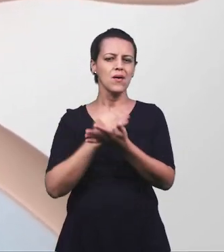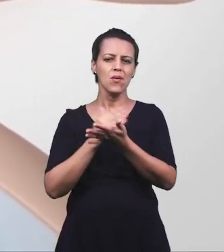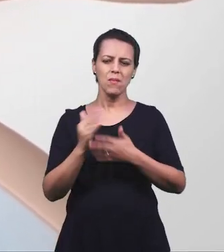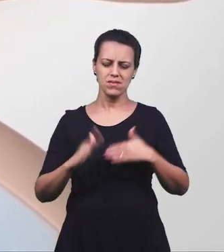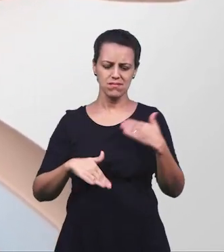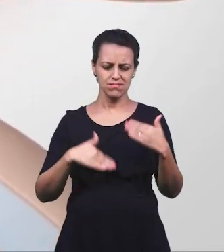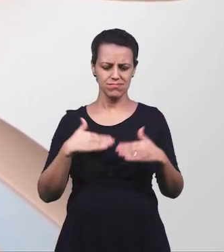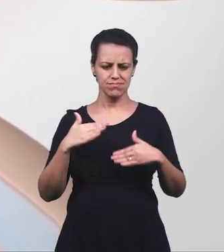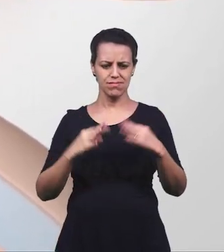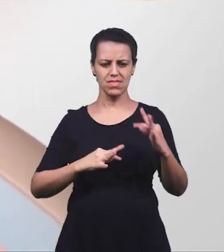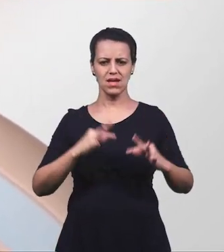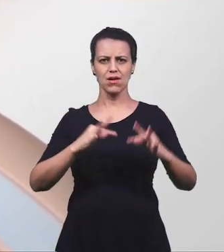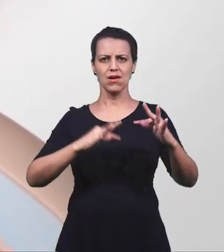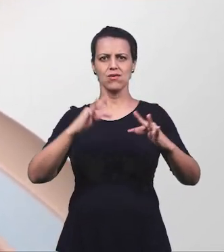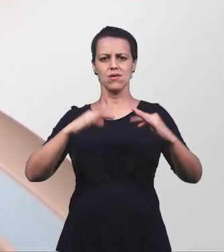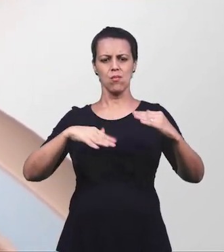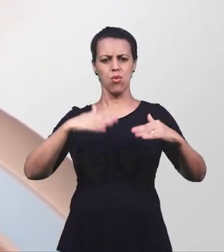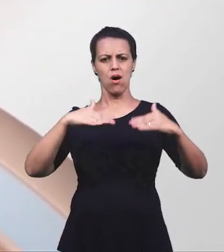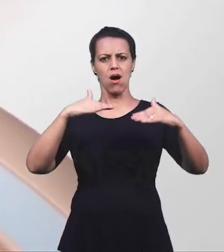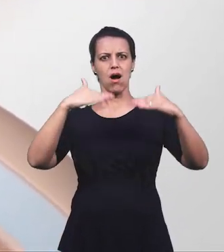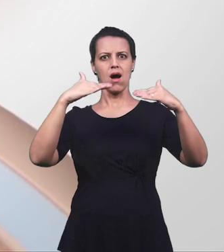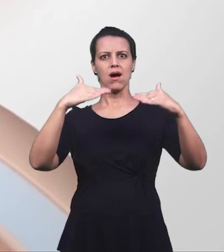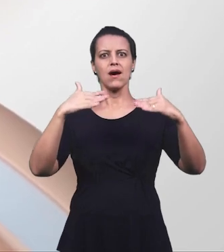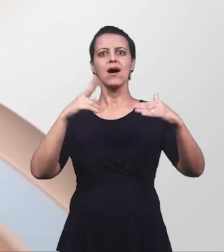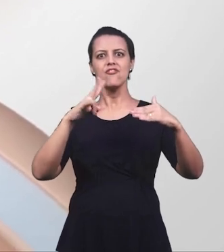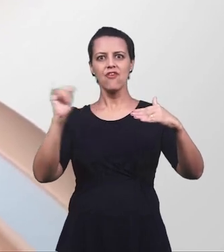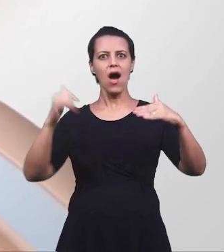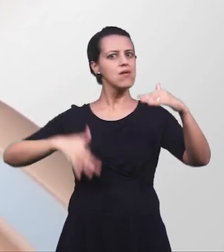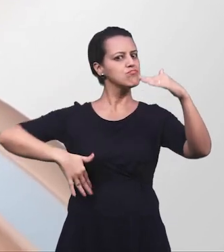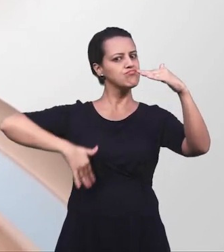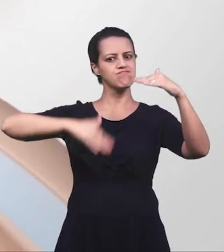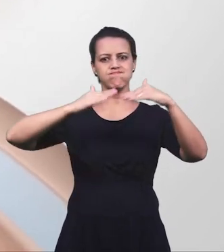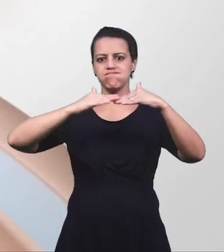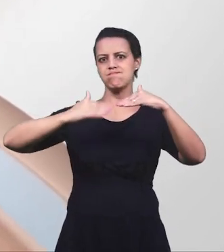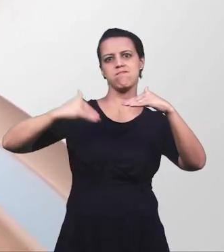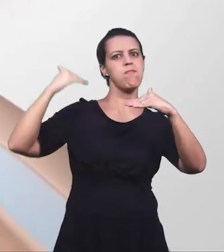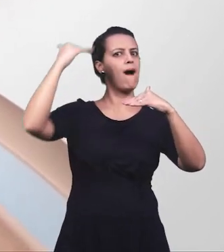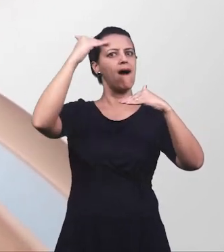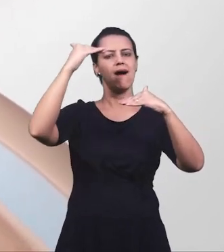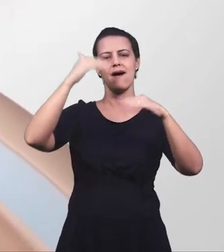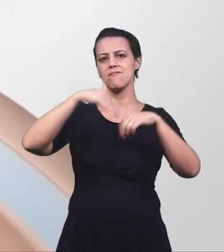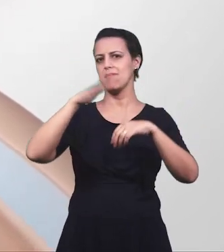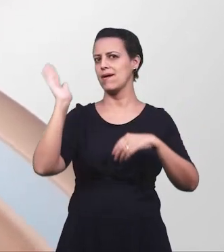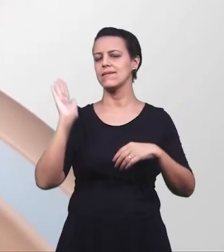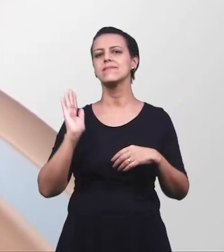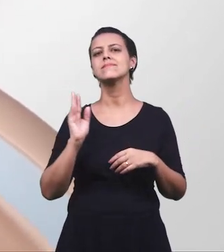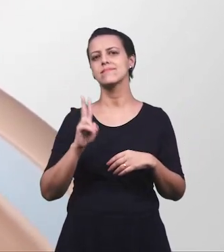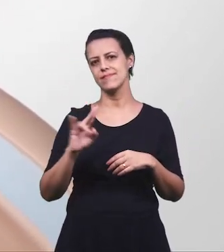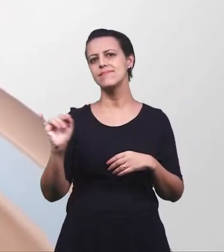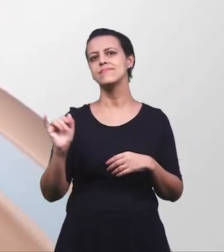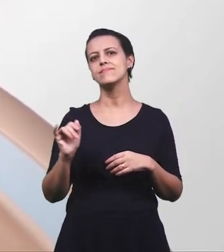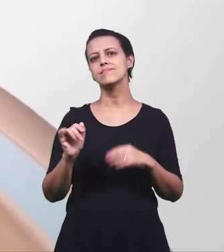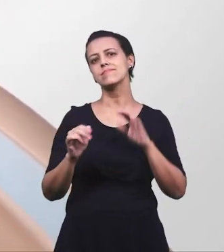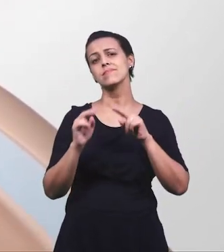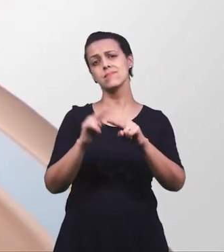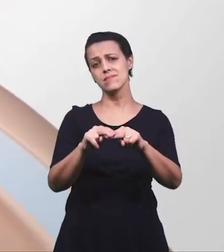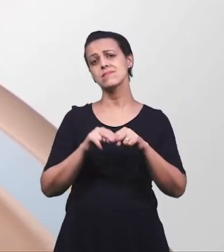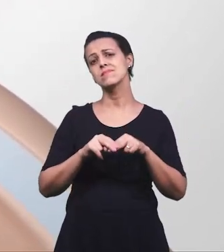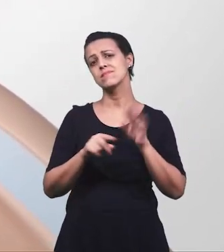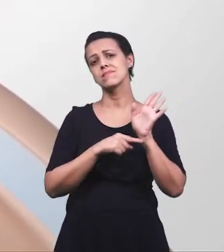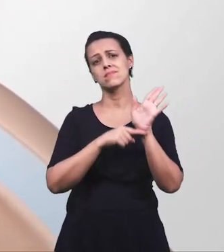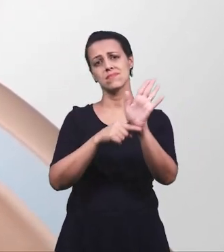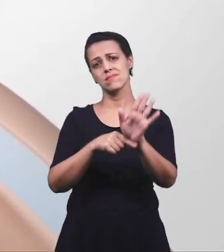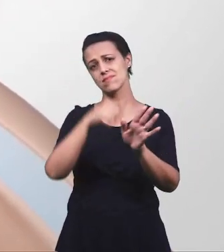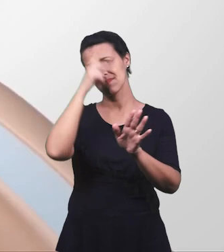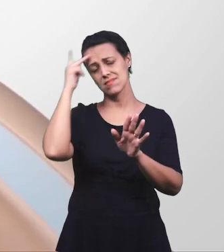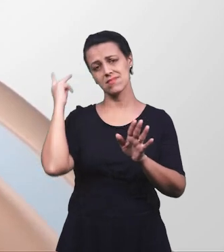cada vez mais melhorar e vão alcançar coisas que hoje a gente não alcança, né? E trazer um bem-estar, uma melhor qualidade de vida